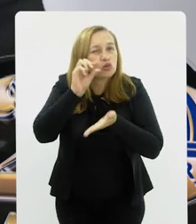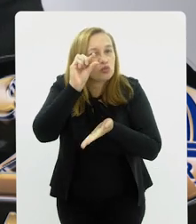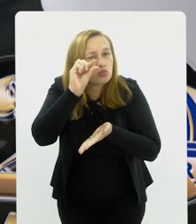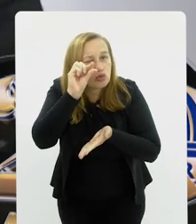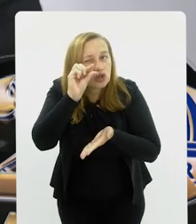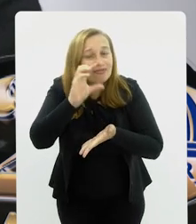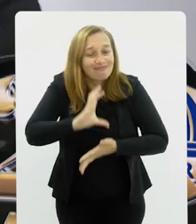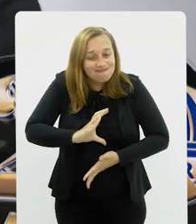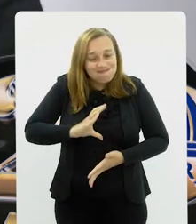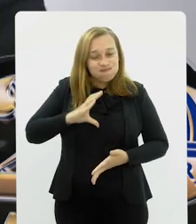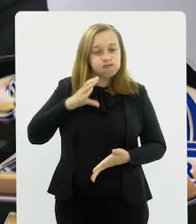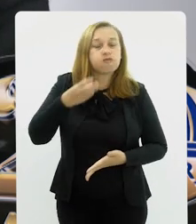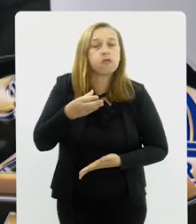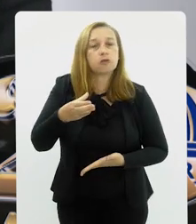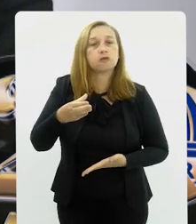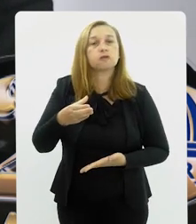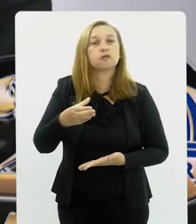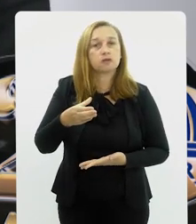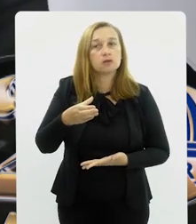Paulo falta um pouco